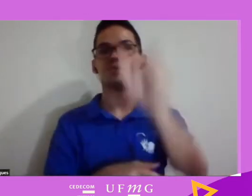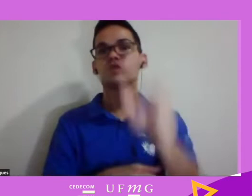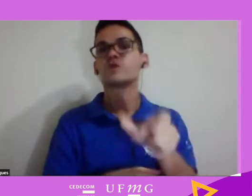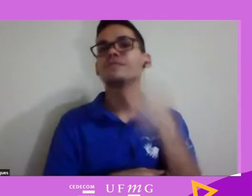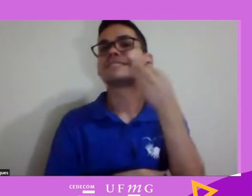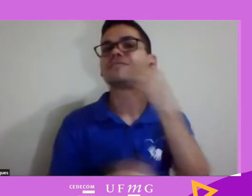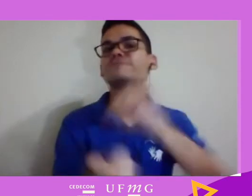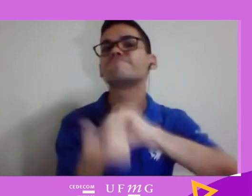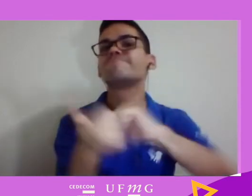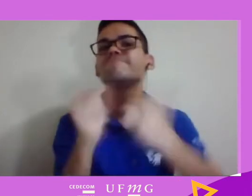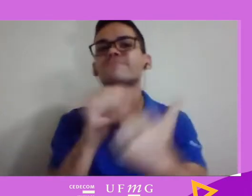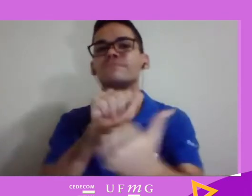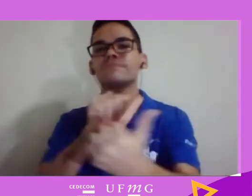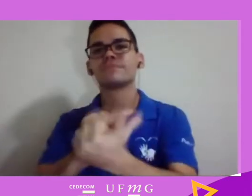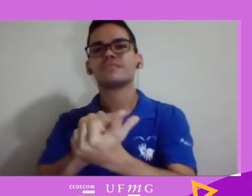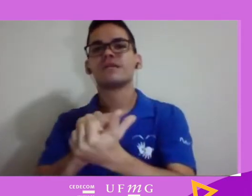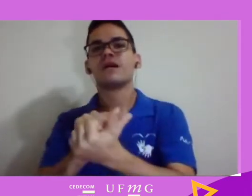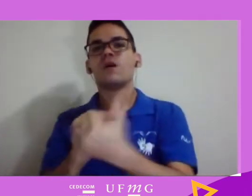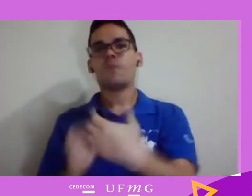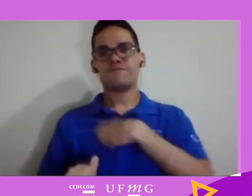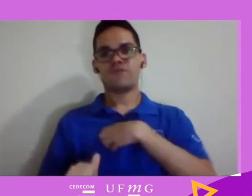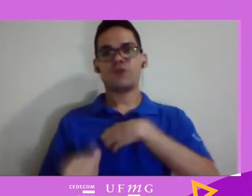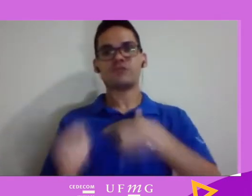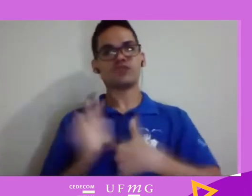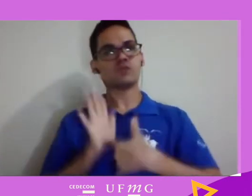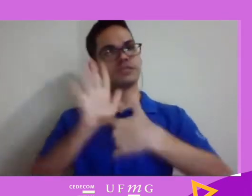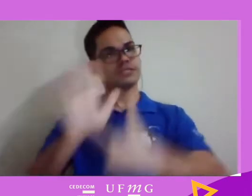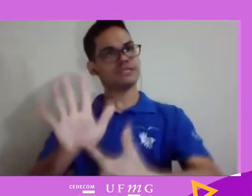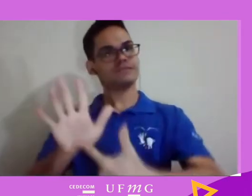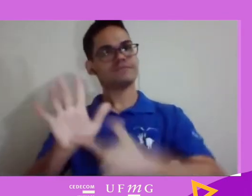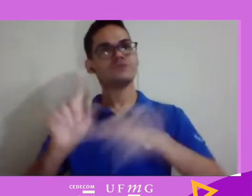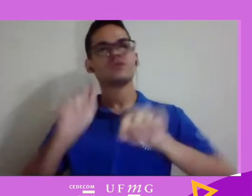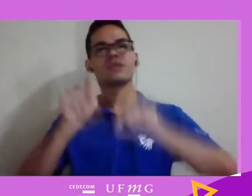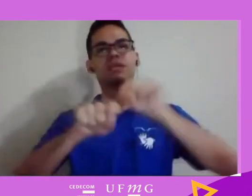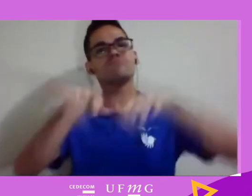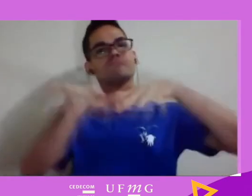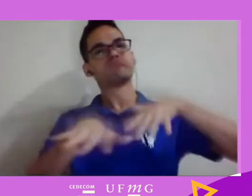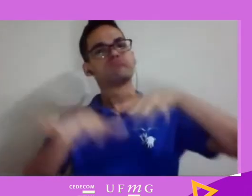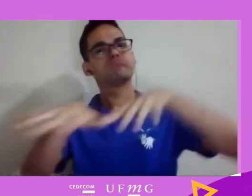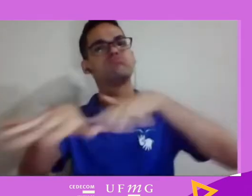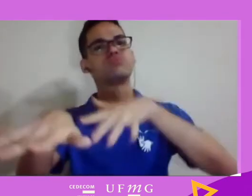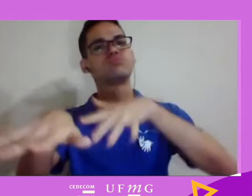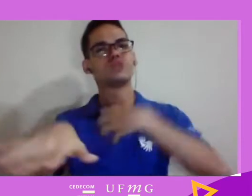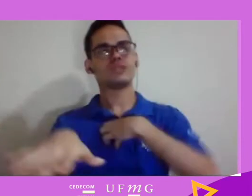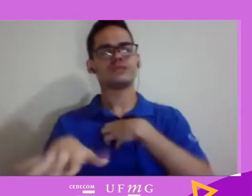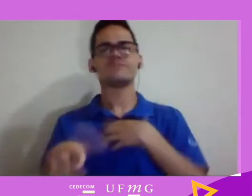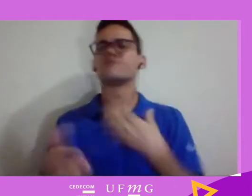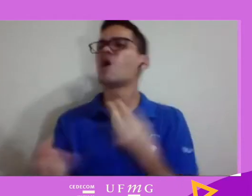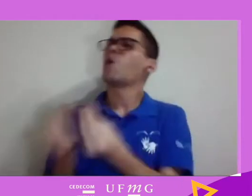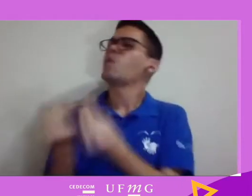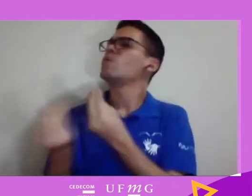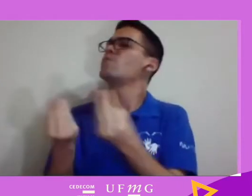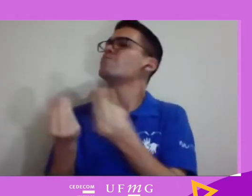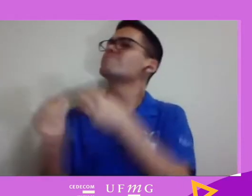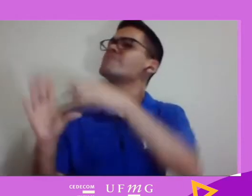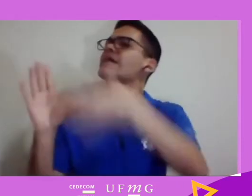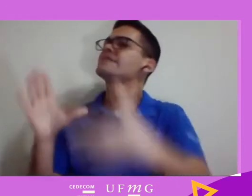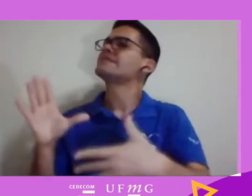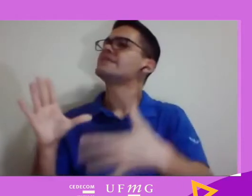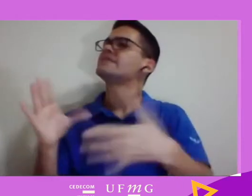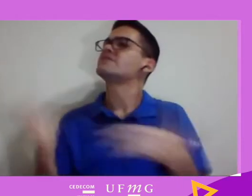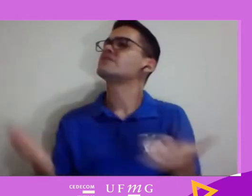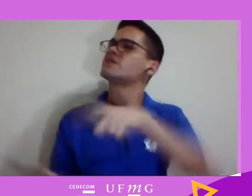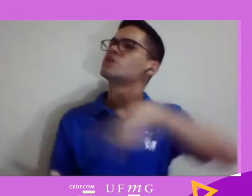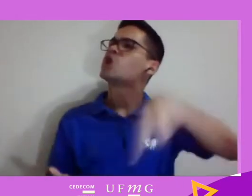posicionar em rede. Como é que você vê esse efeito da pandemia nesse momento atual, quando a gente comenta sobre isso? Isso é outra